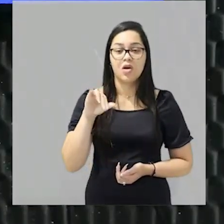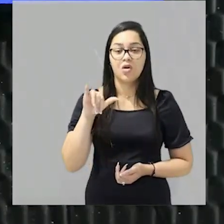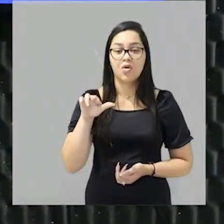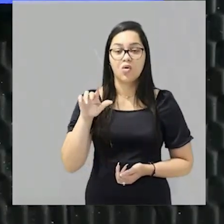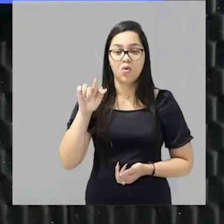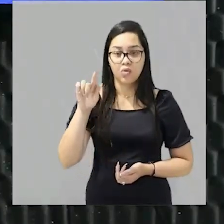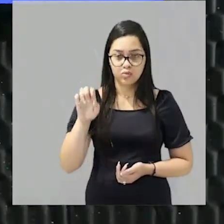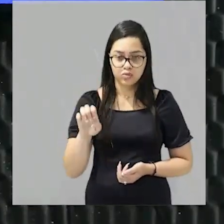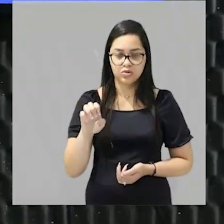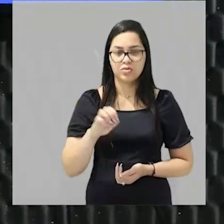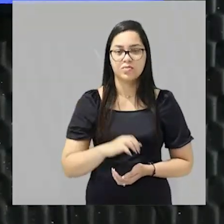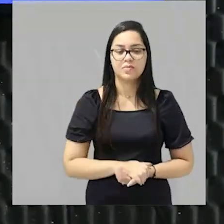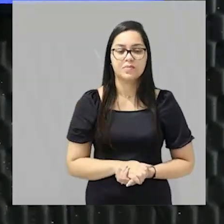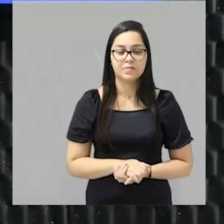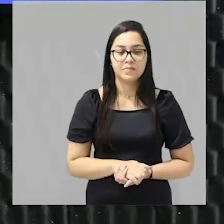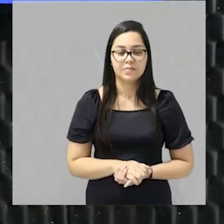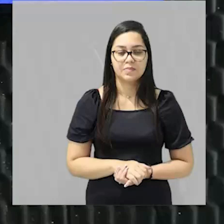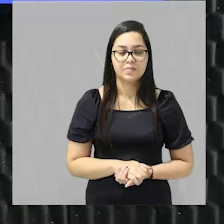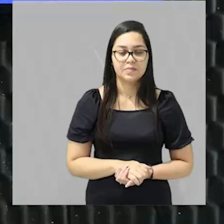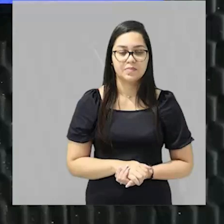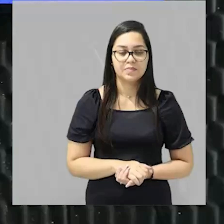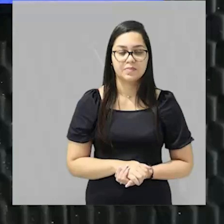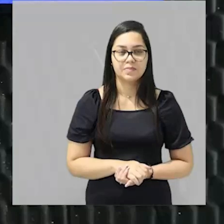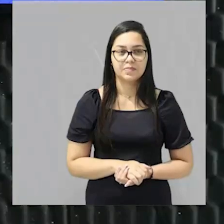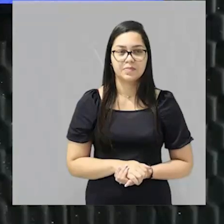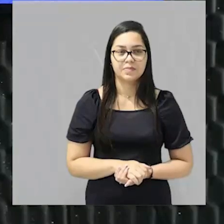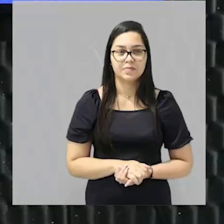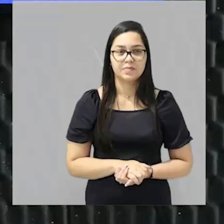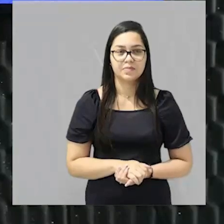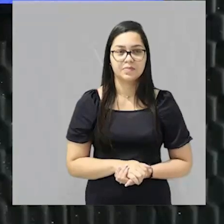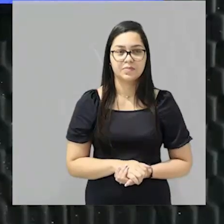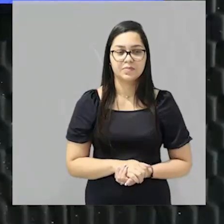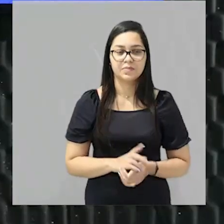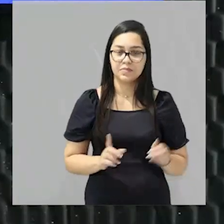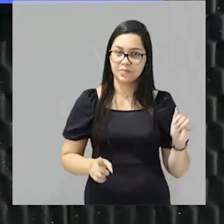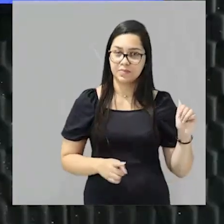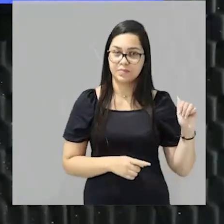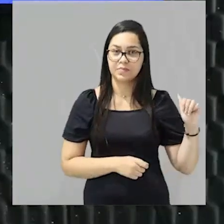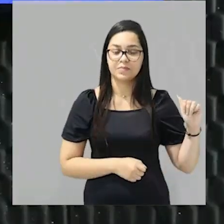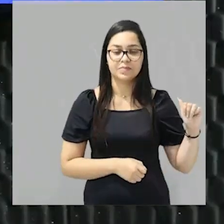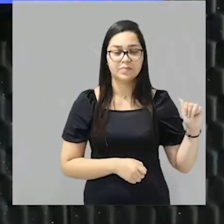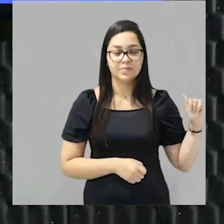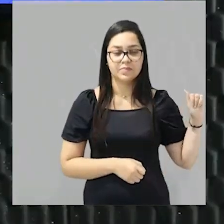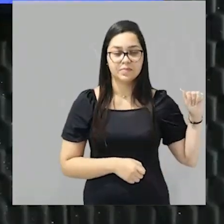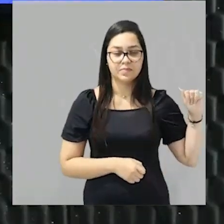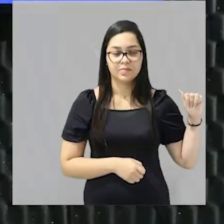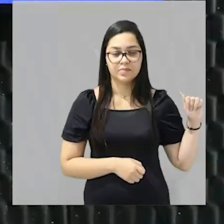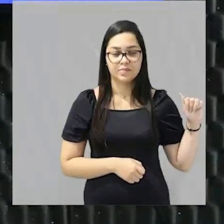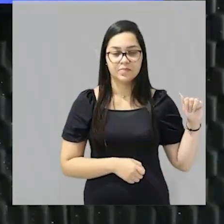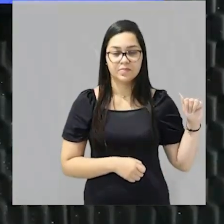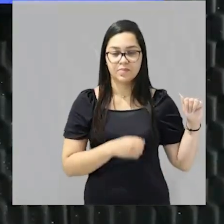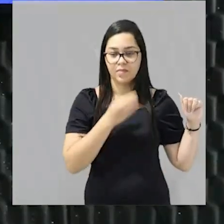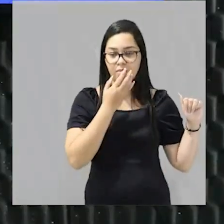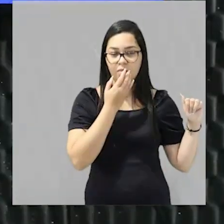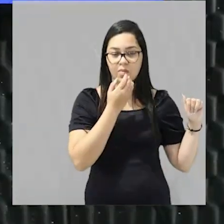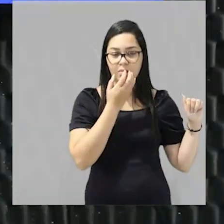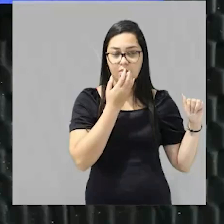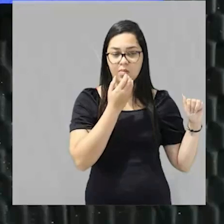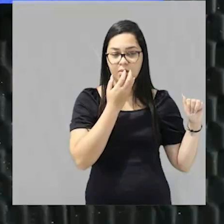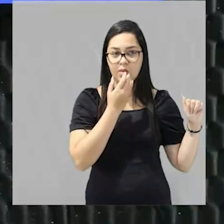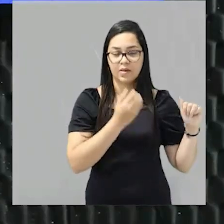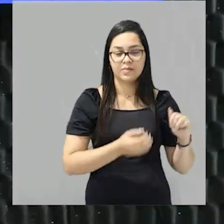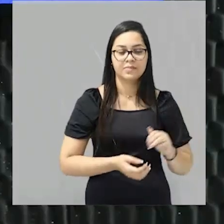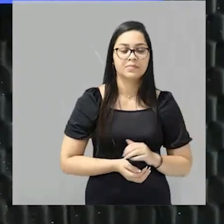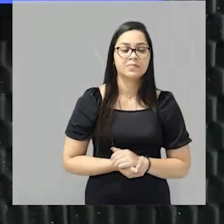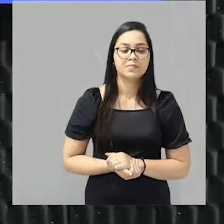cônjuge, é cônjuge. Tá? Eu vejo assim, gente importante, às vezes eu vejo até nas